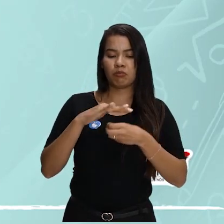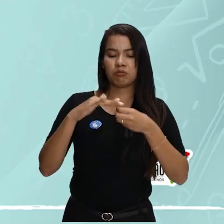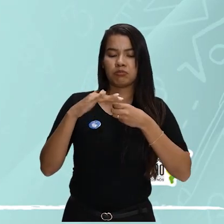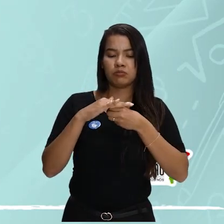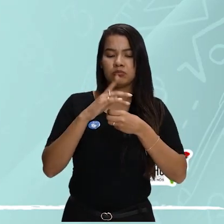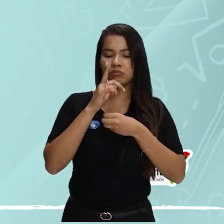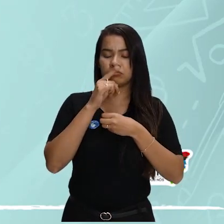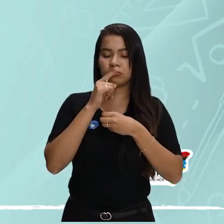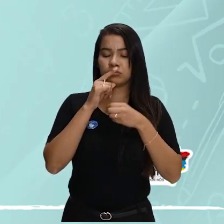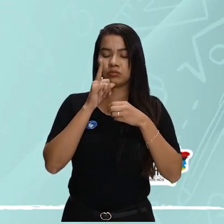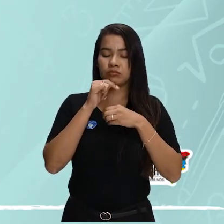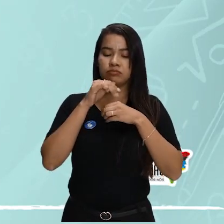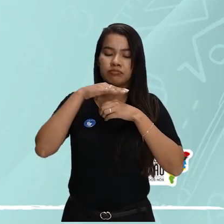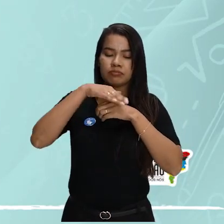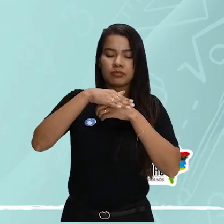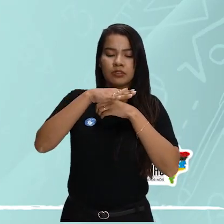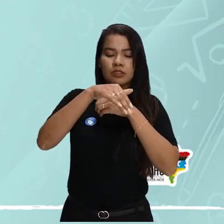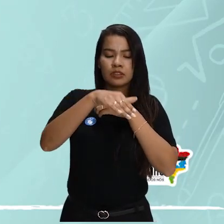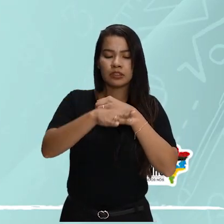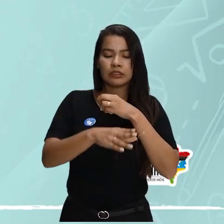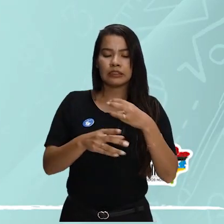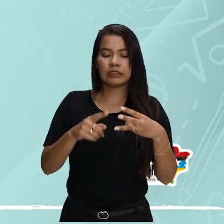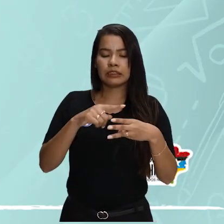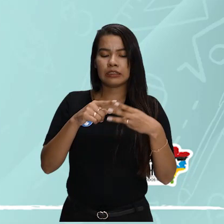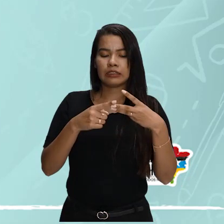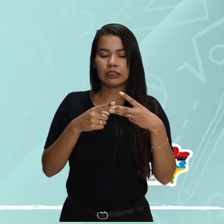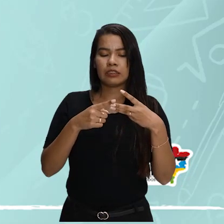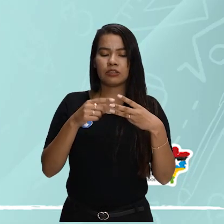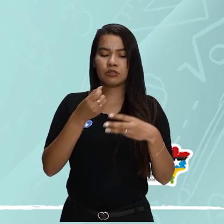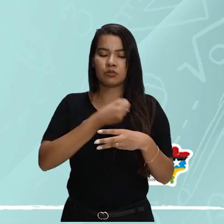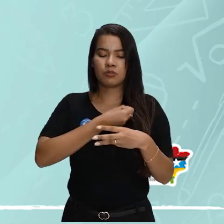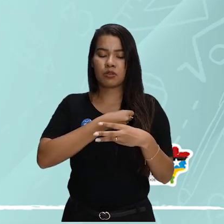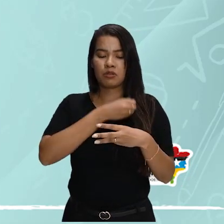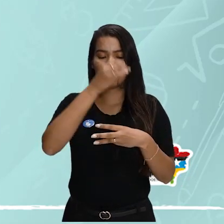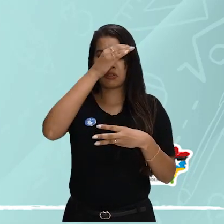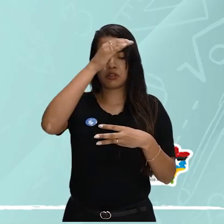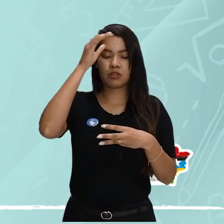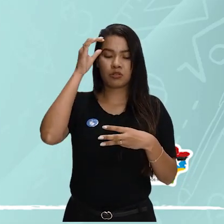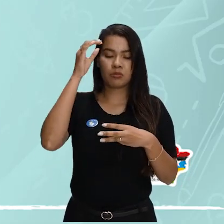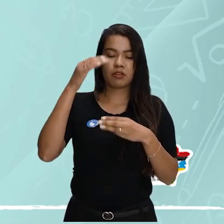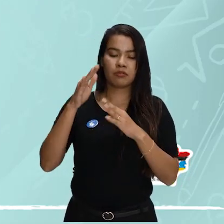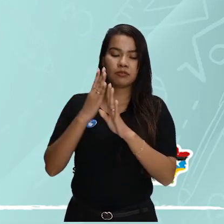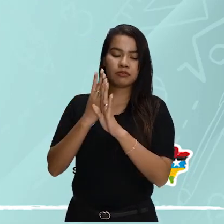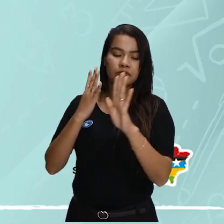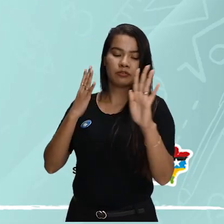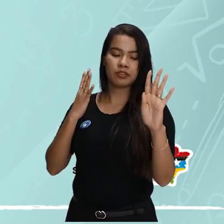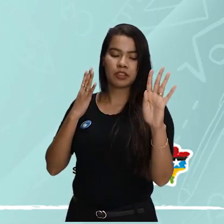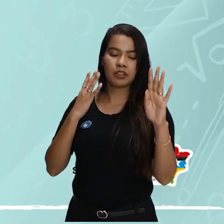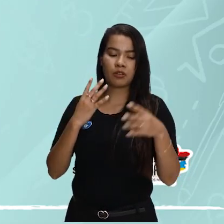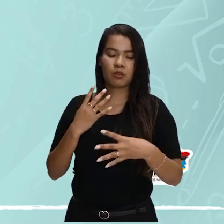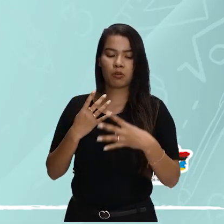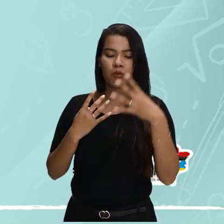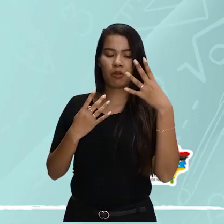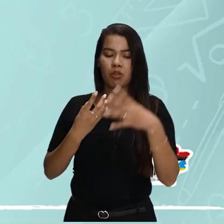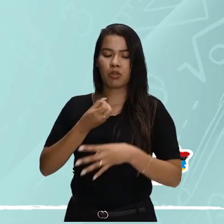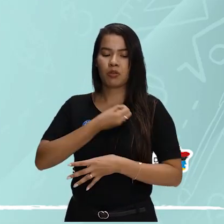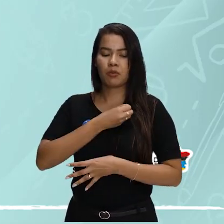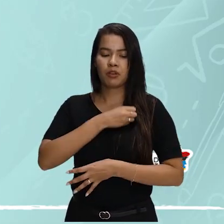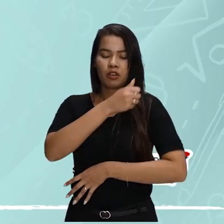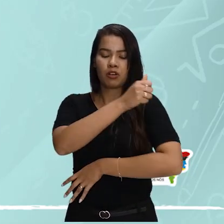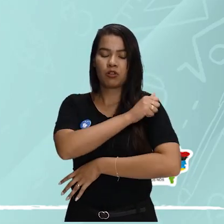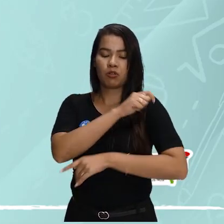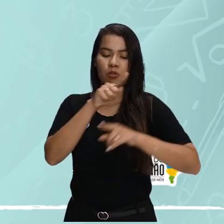3. Número de clientes numa fila. 4. Número de alunos da turma. 5. Comprimento de